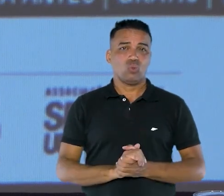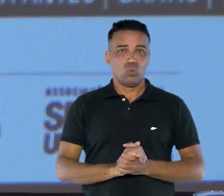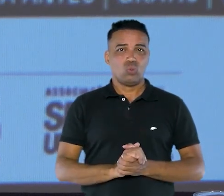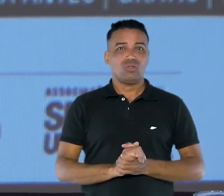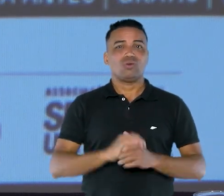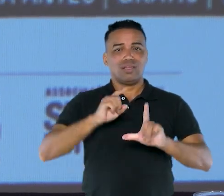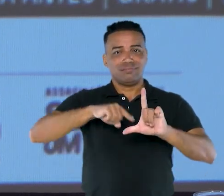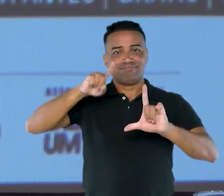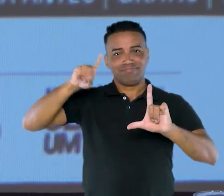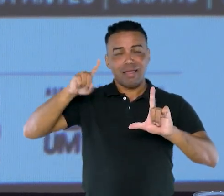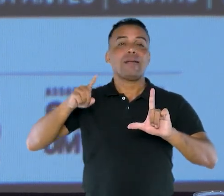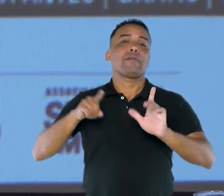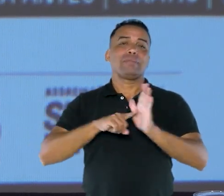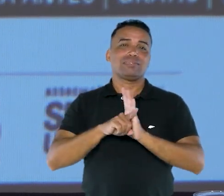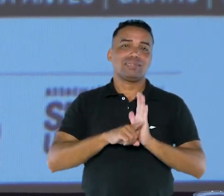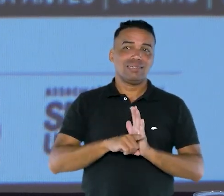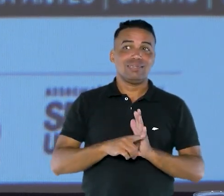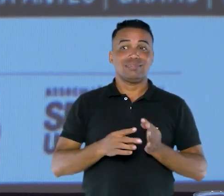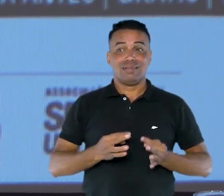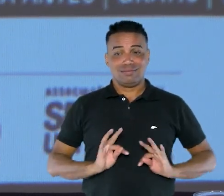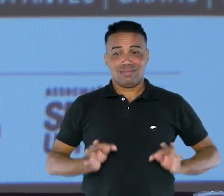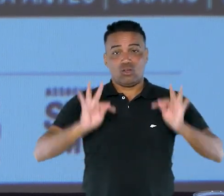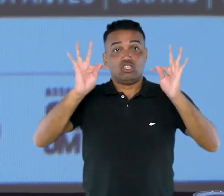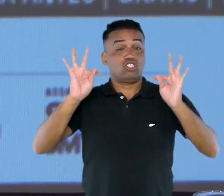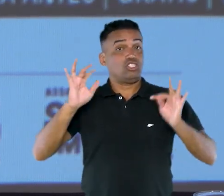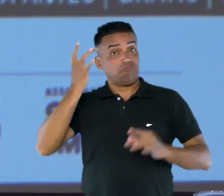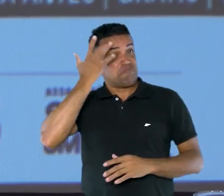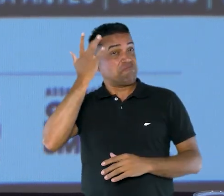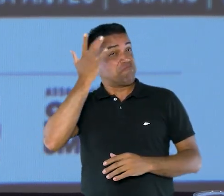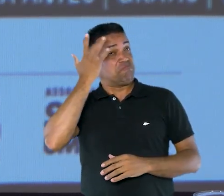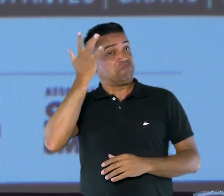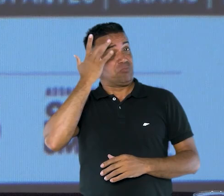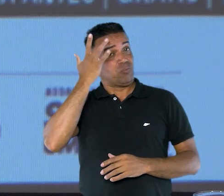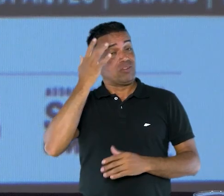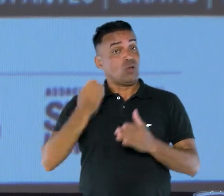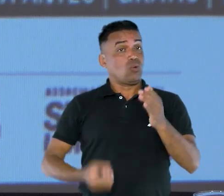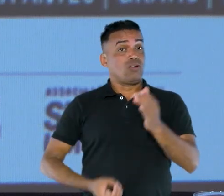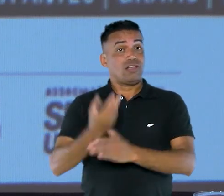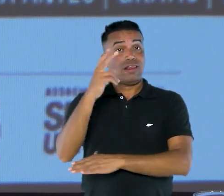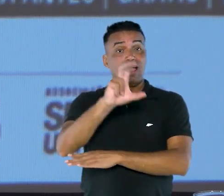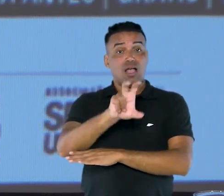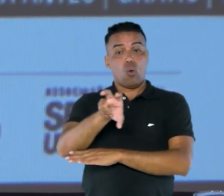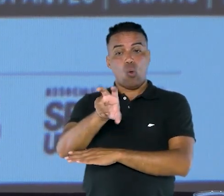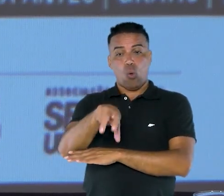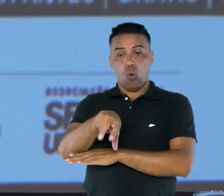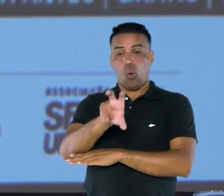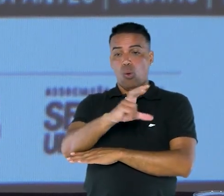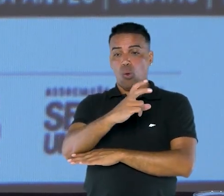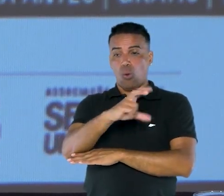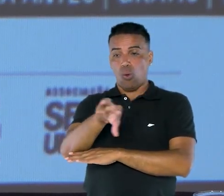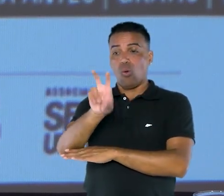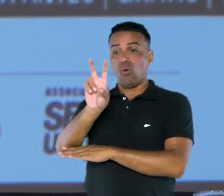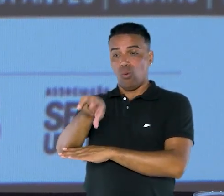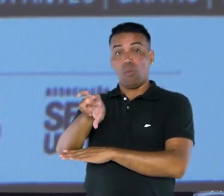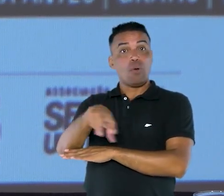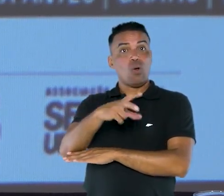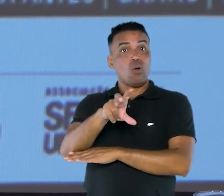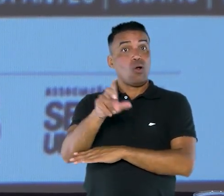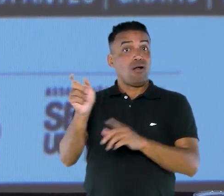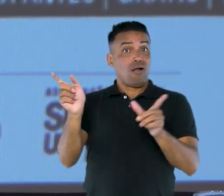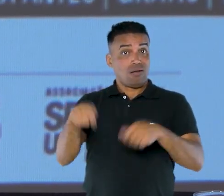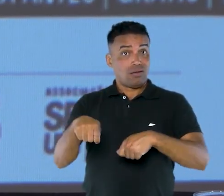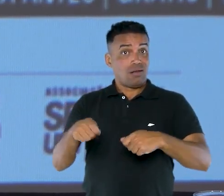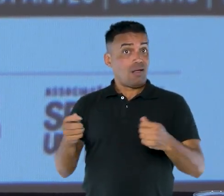isso dos dados, dessa tecnologia super avançada e de criarem robôs e não sei o quê, com muitas